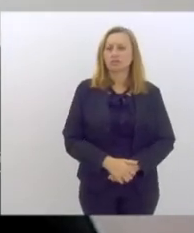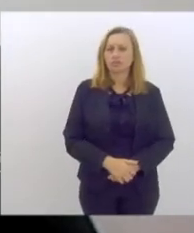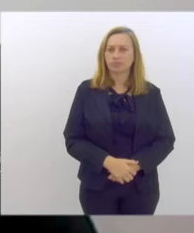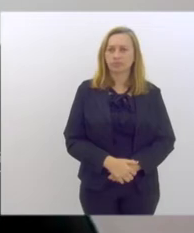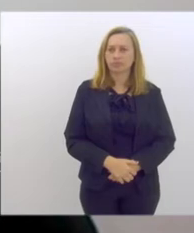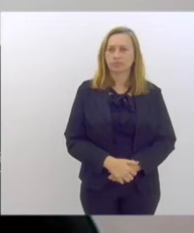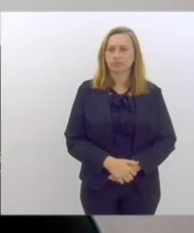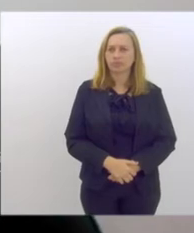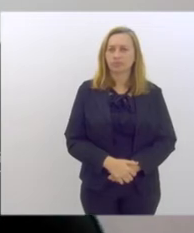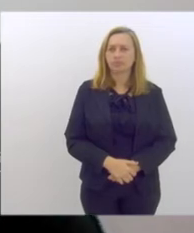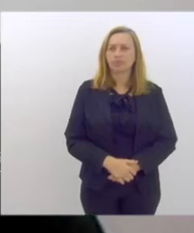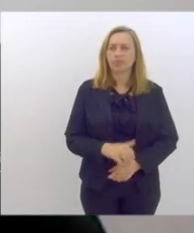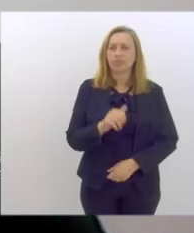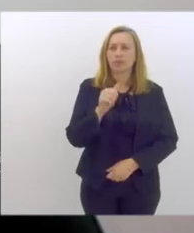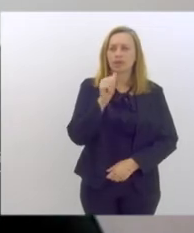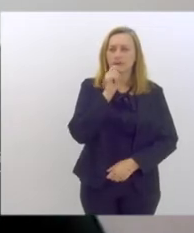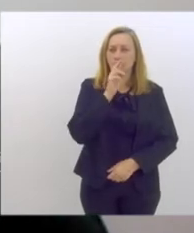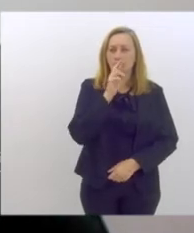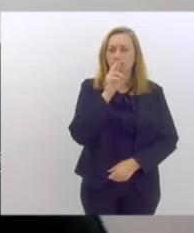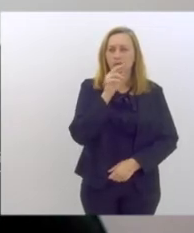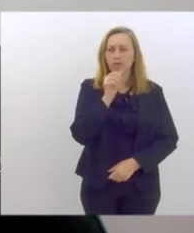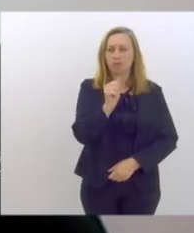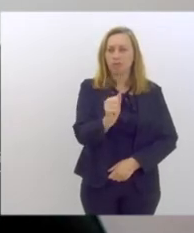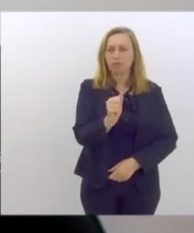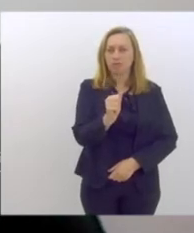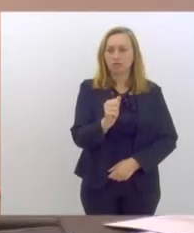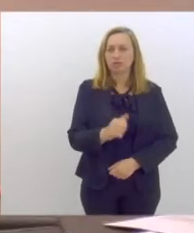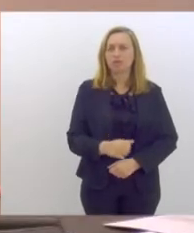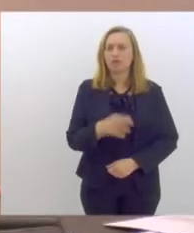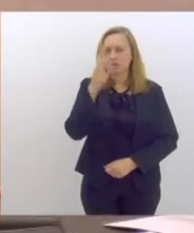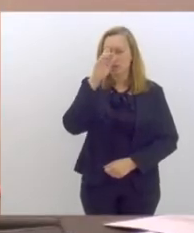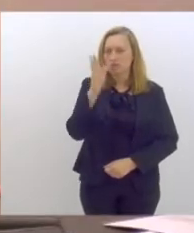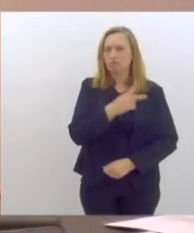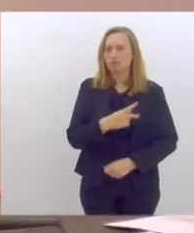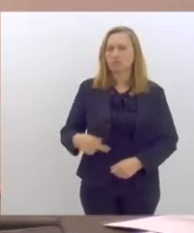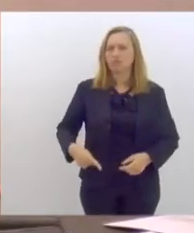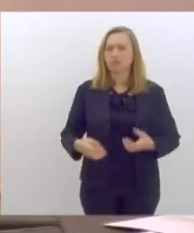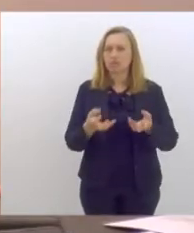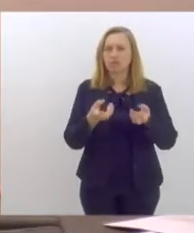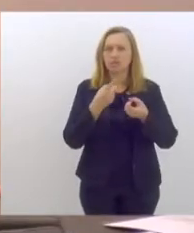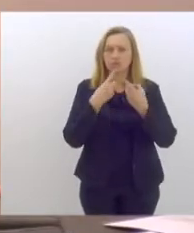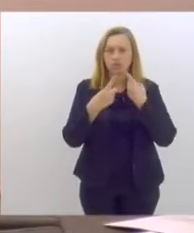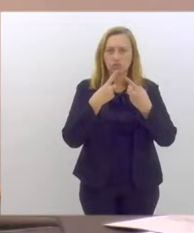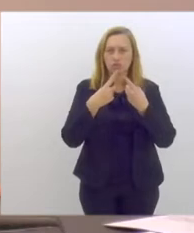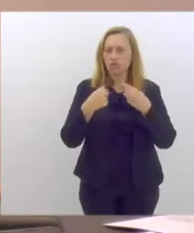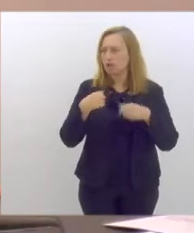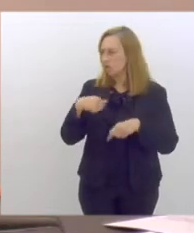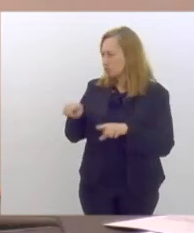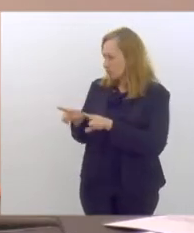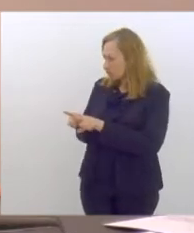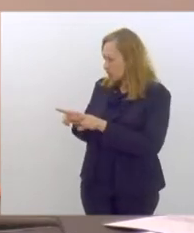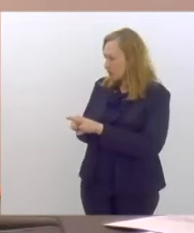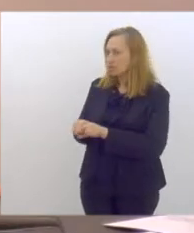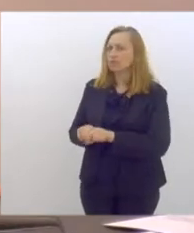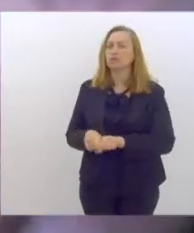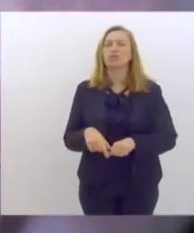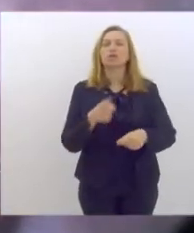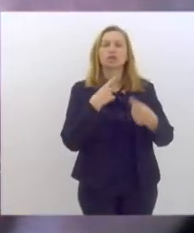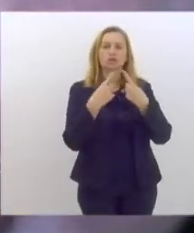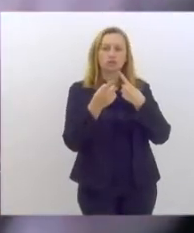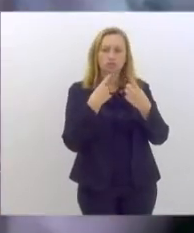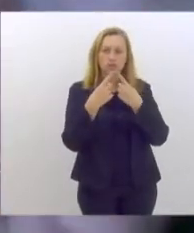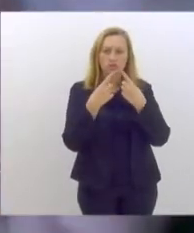é de autoria do Amorim seu presente eu queria discutir também eu também eu em